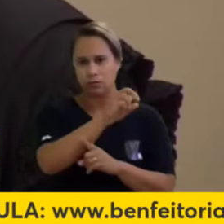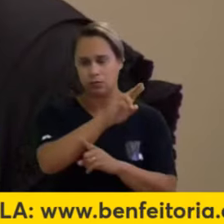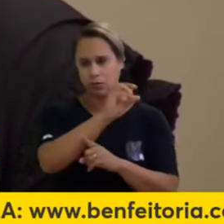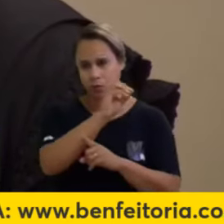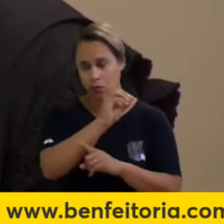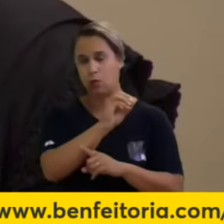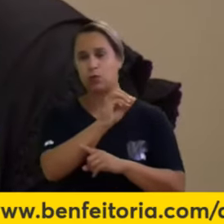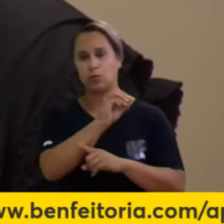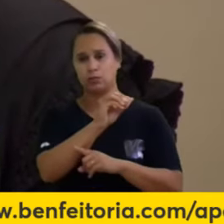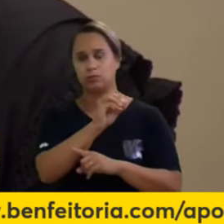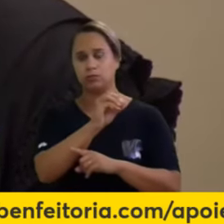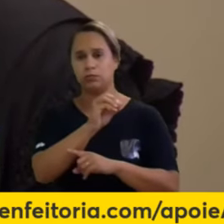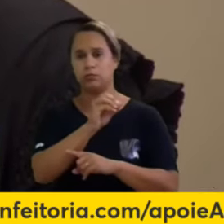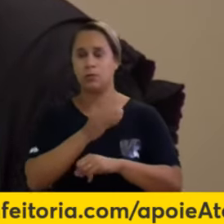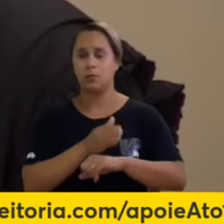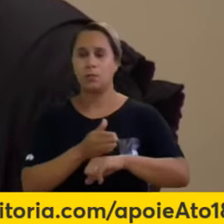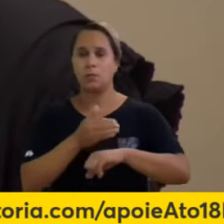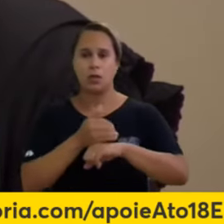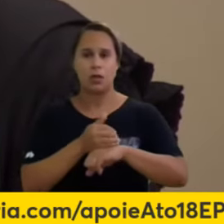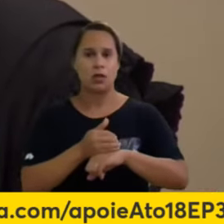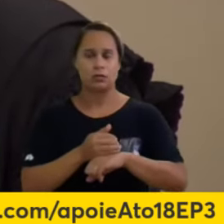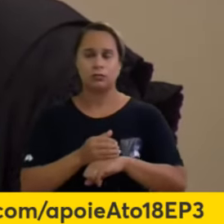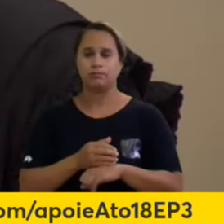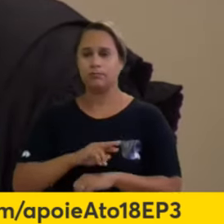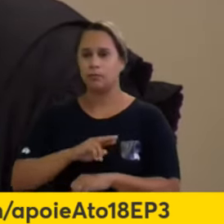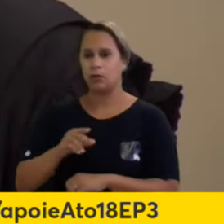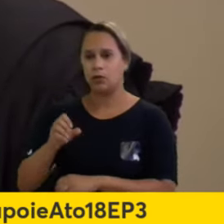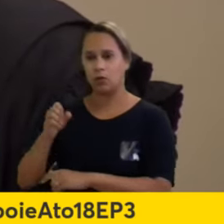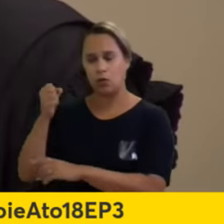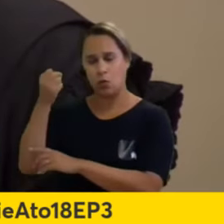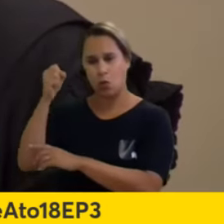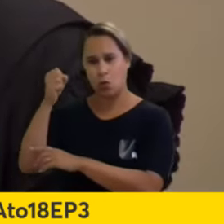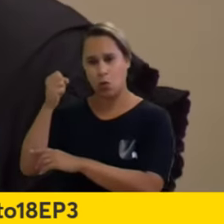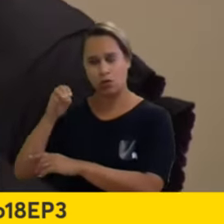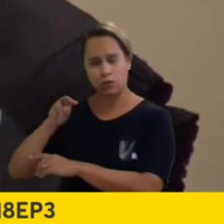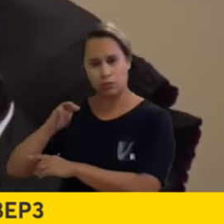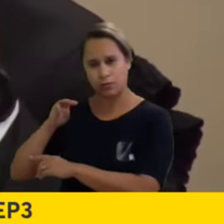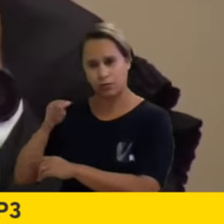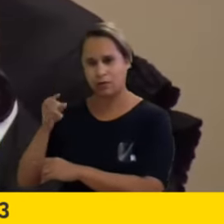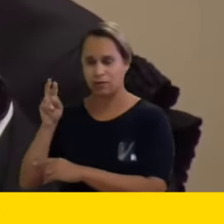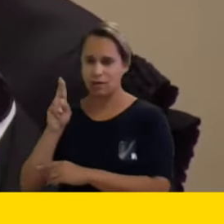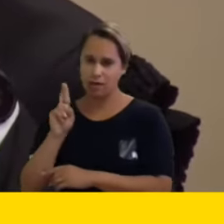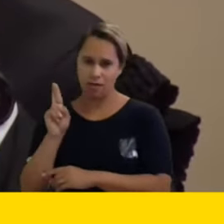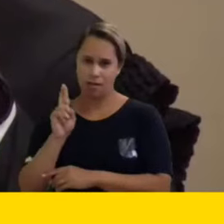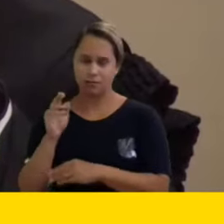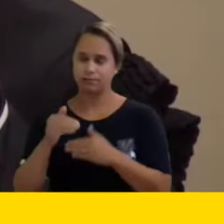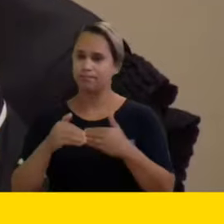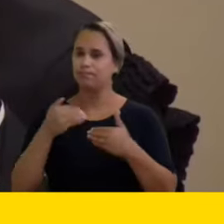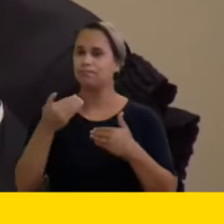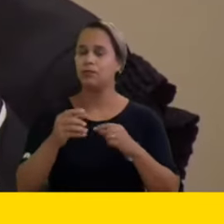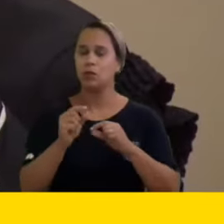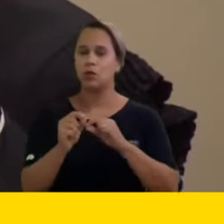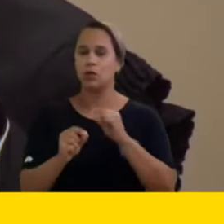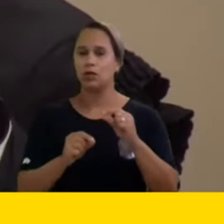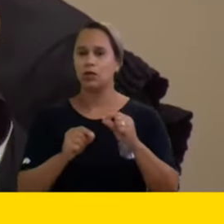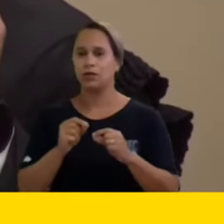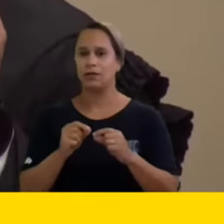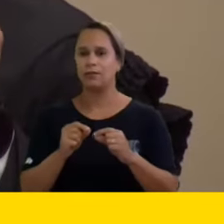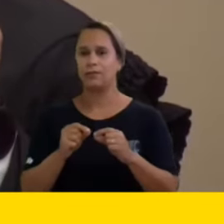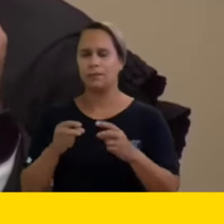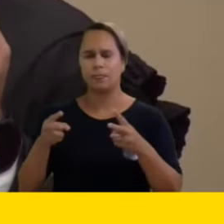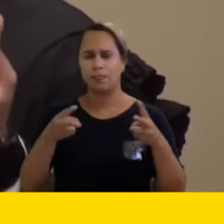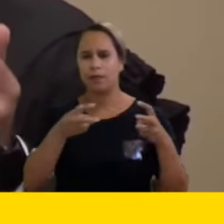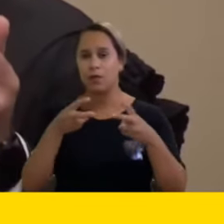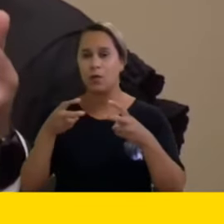13 e não os R milhões além do mais Embora tenha ocorrido o reconhecimento dos débitos pelo